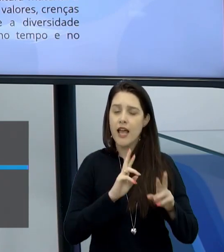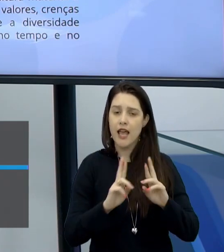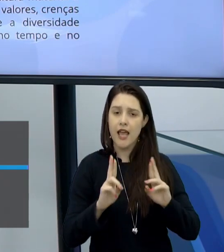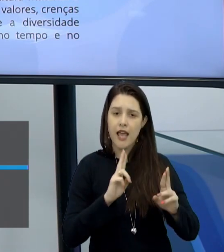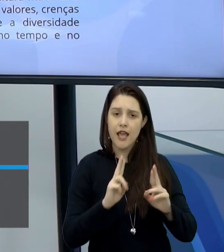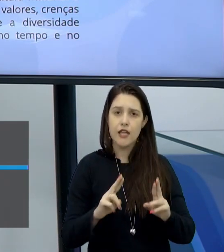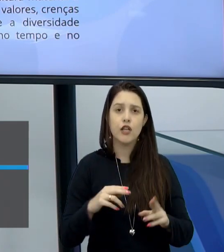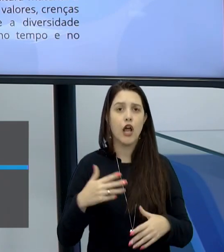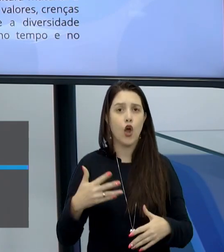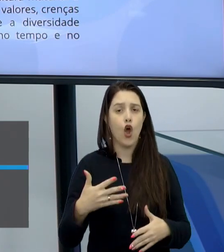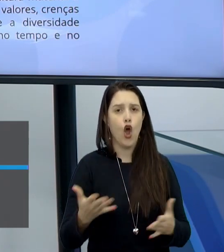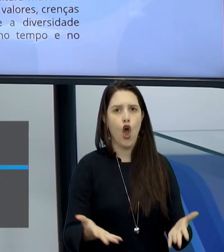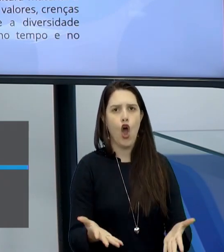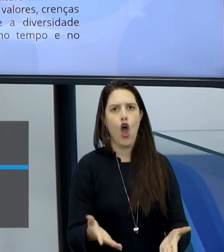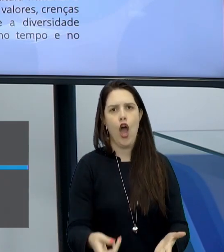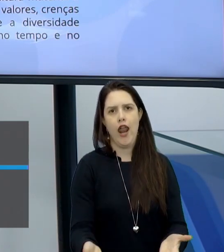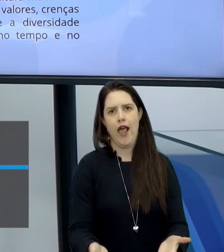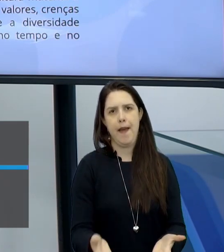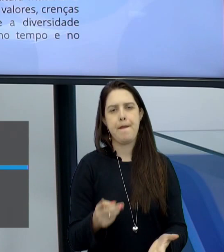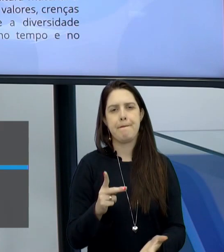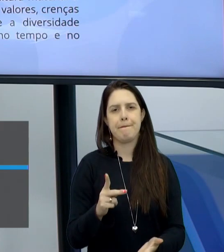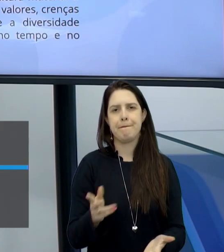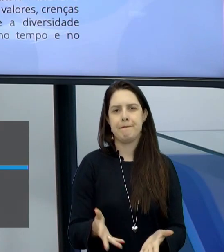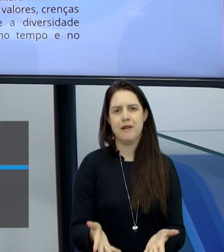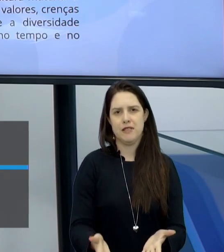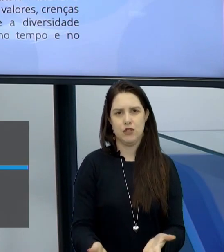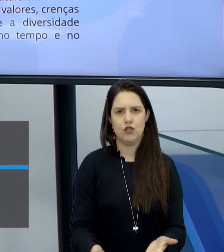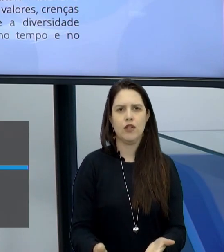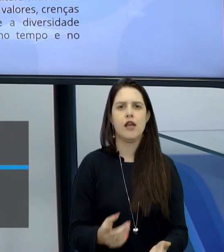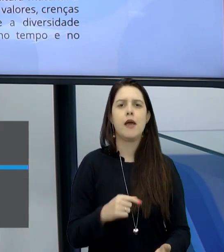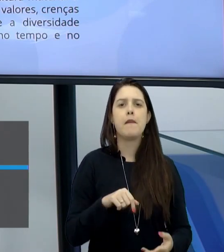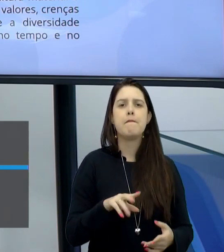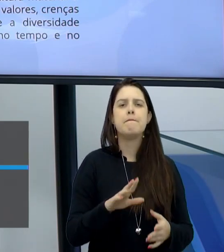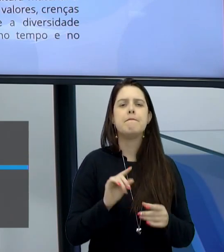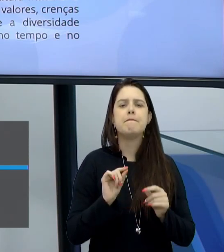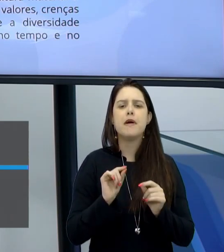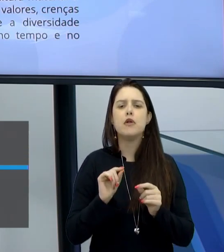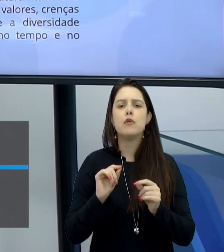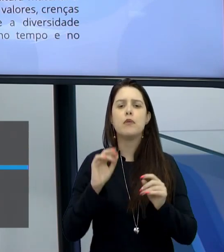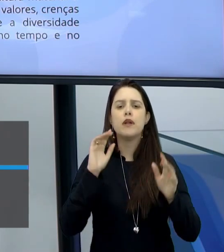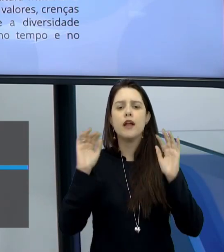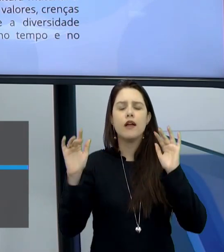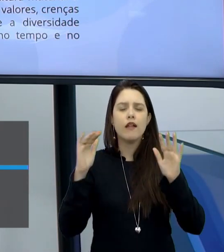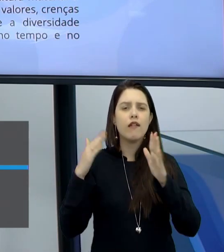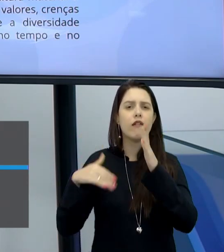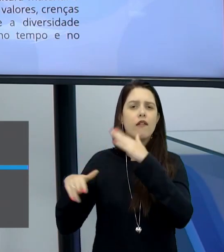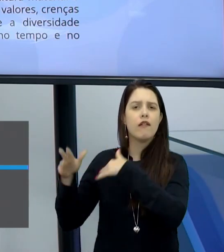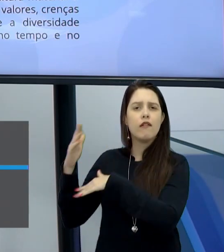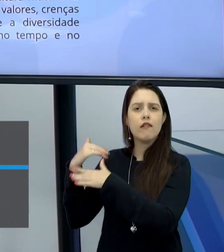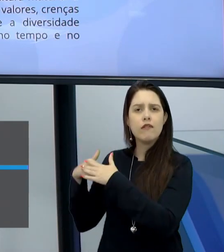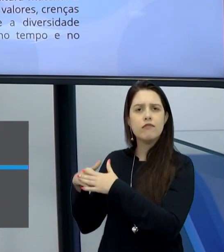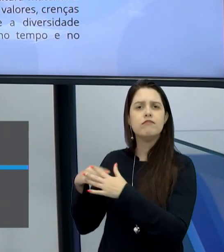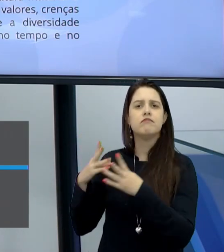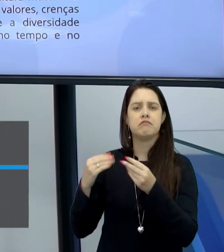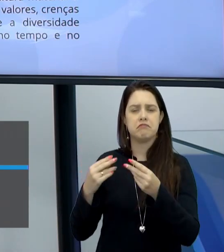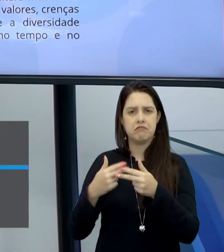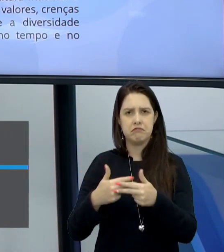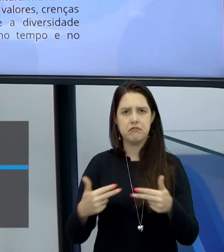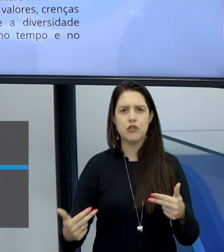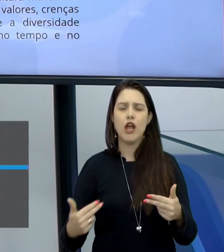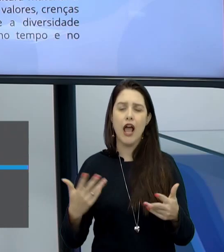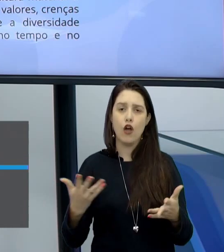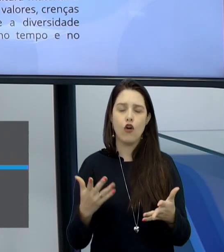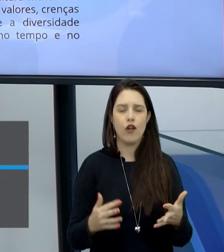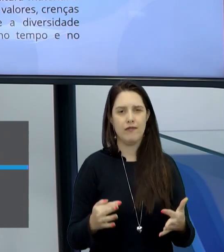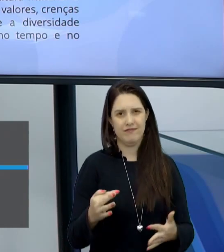no presente. Então, por conta de uma ação do passado, de uma ideologia do passado, nós tivemos um resultado aqui no